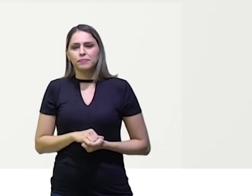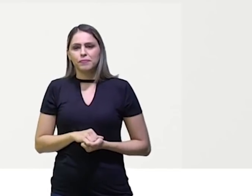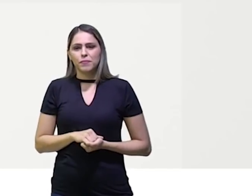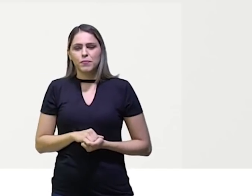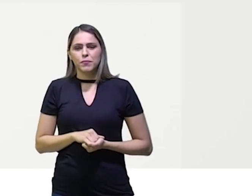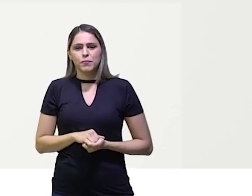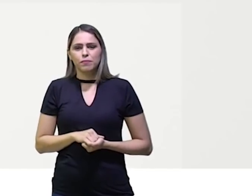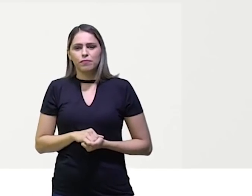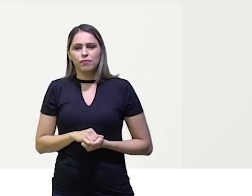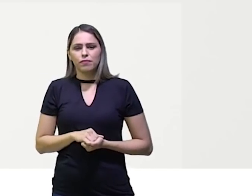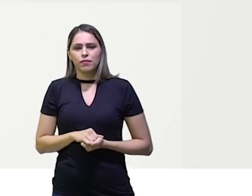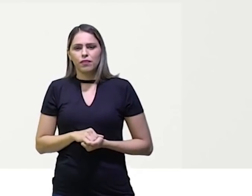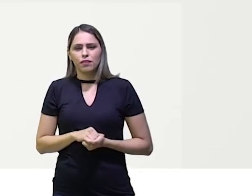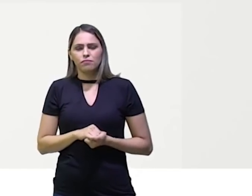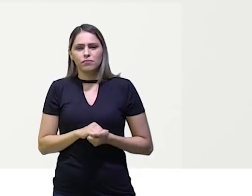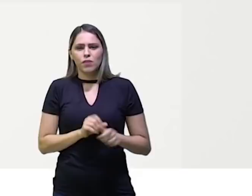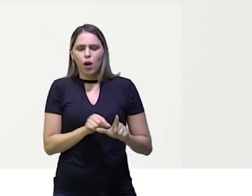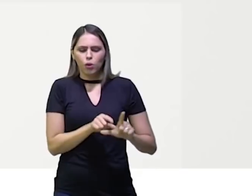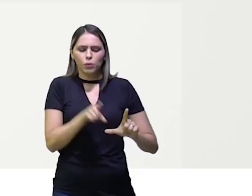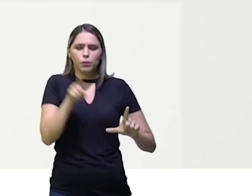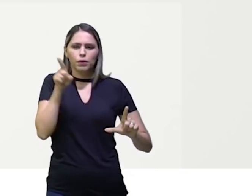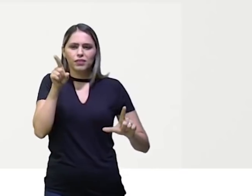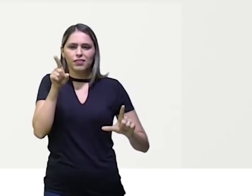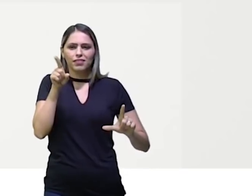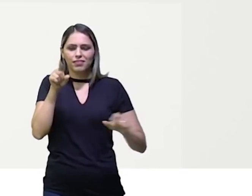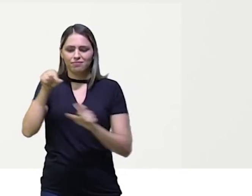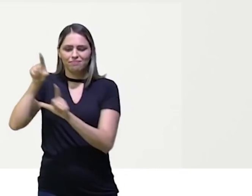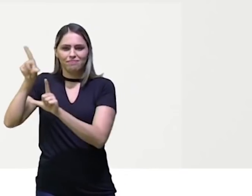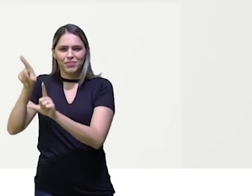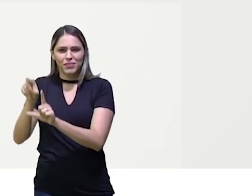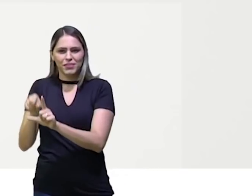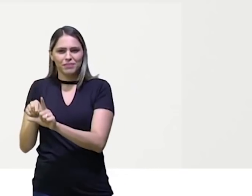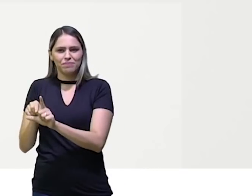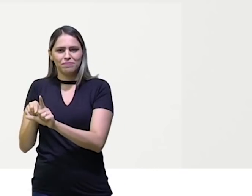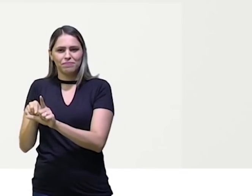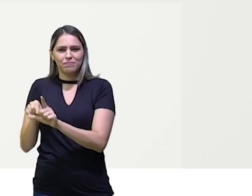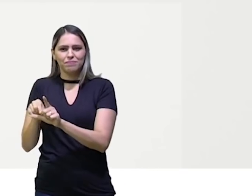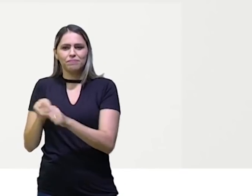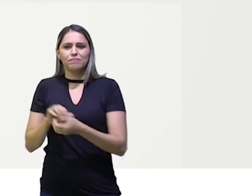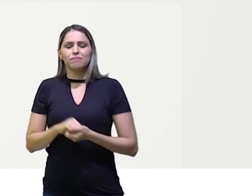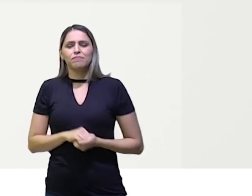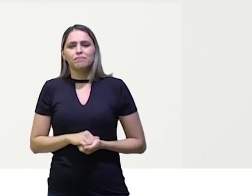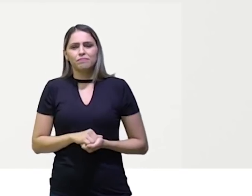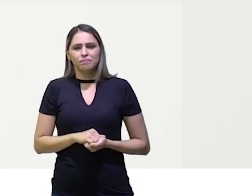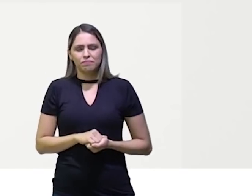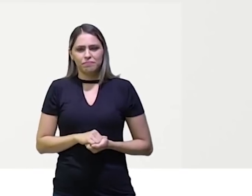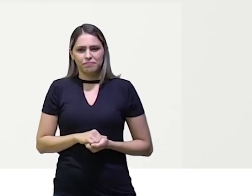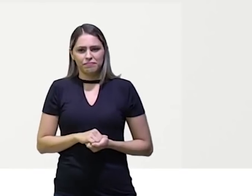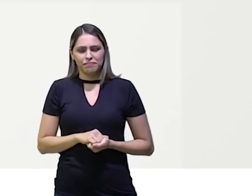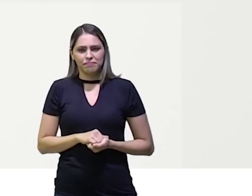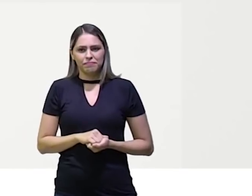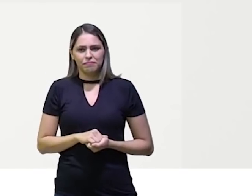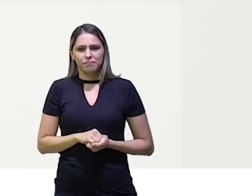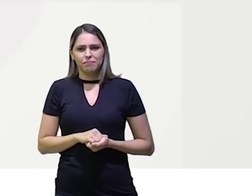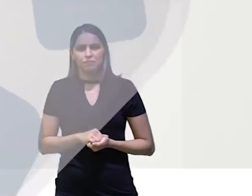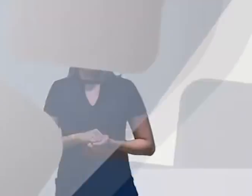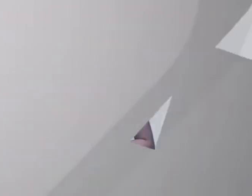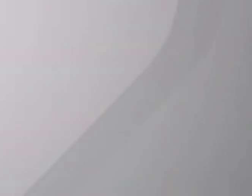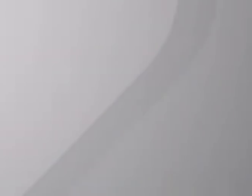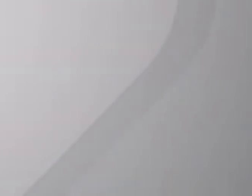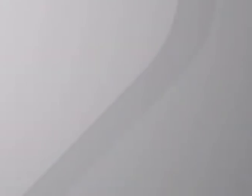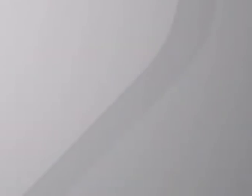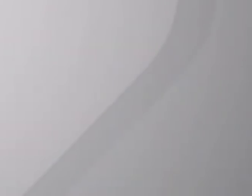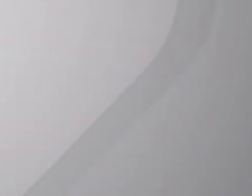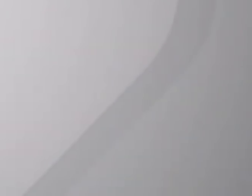decrescente. Subiu e desceu. Ordem crescente e ordem decrescente.